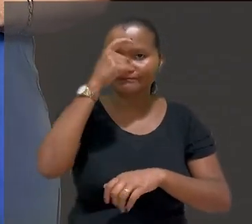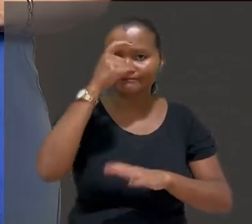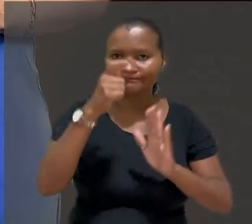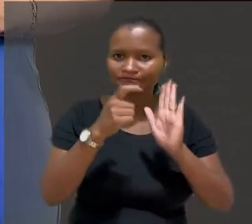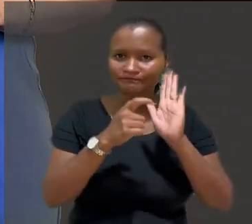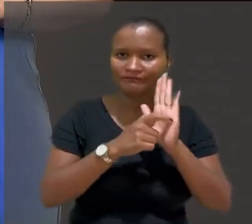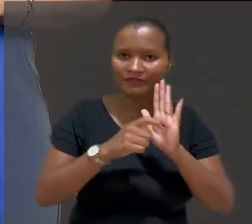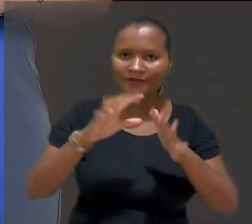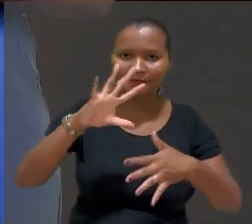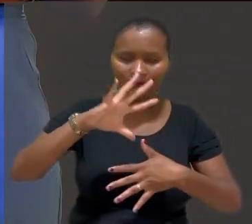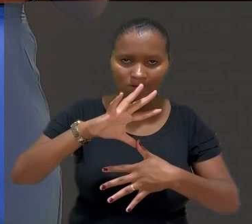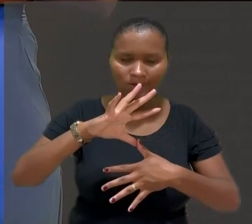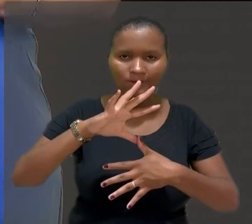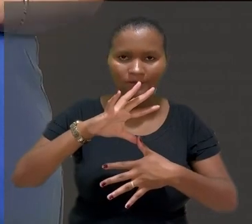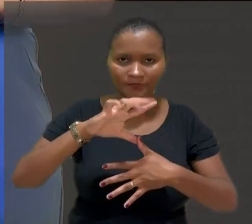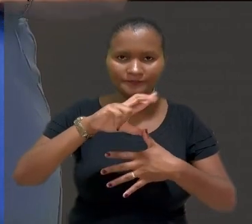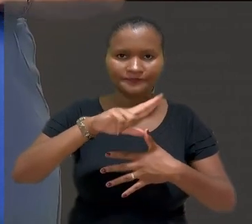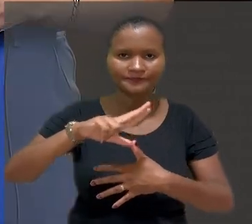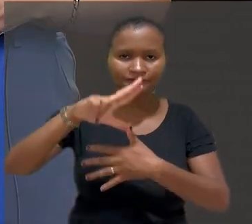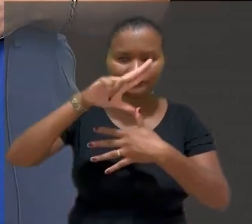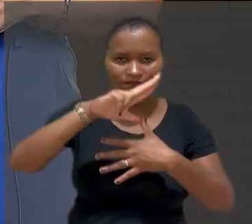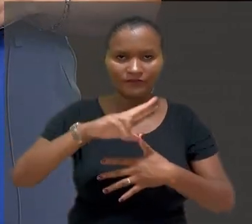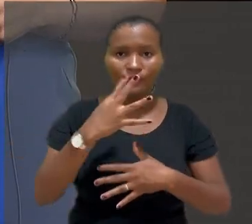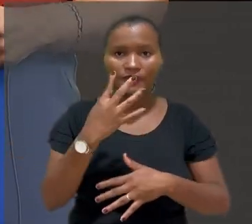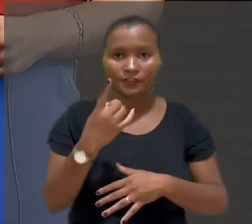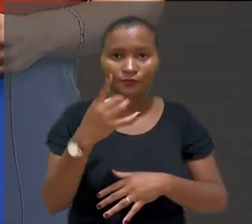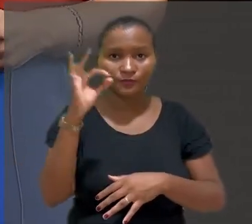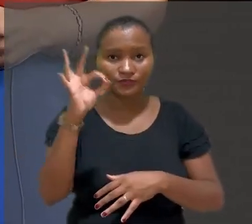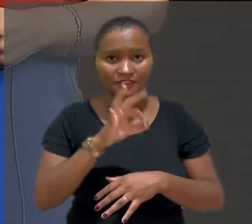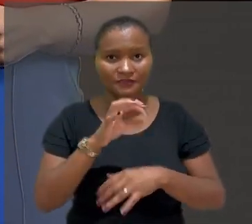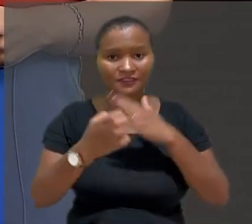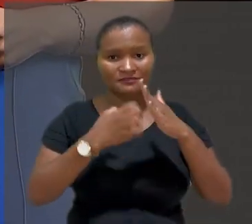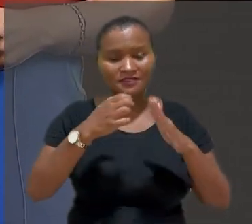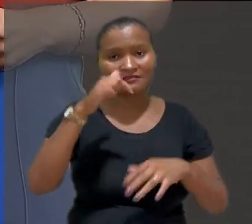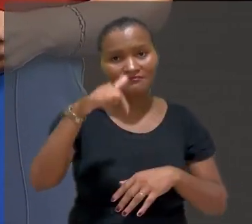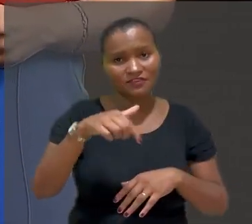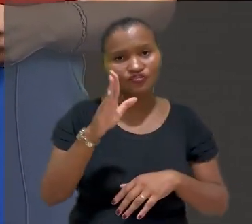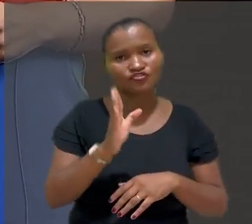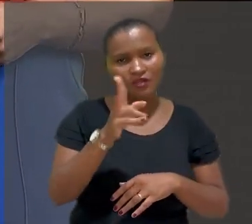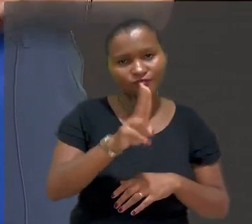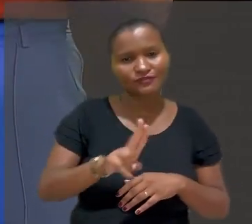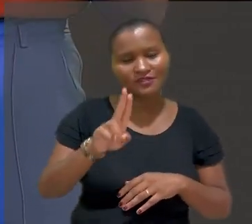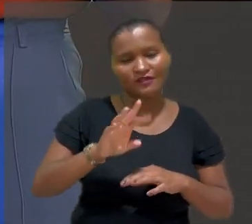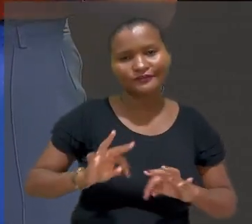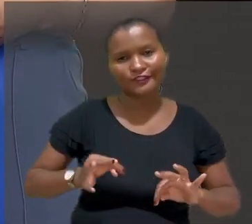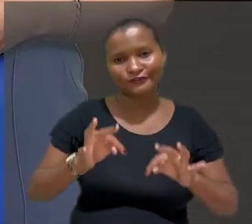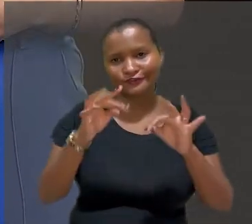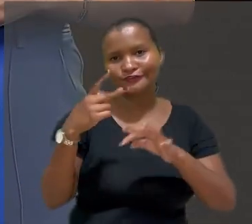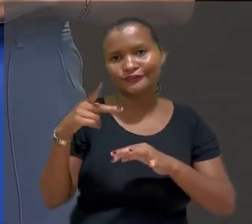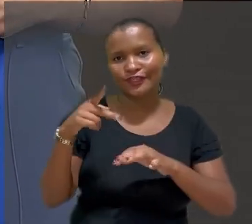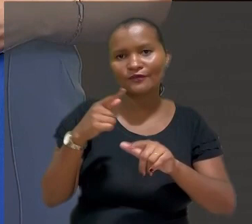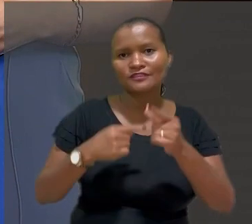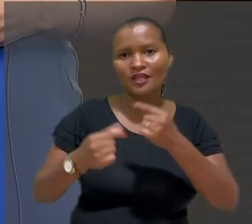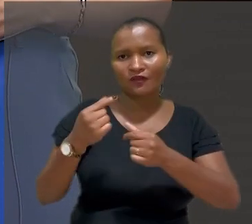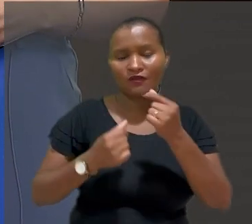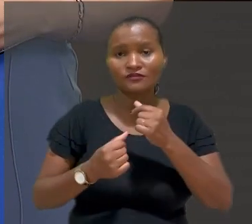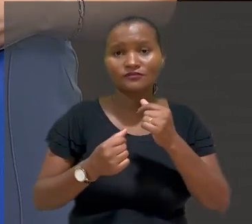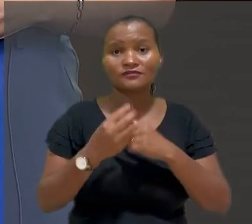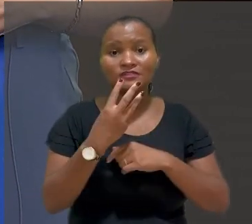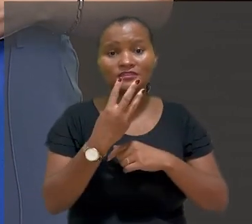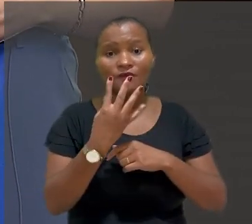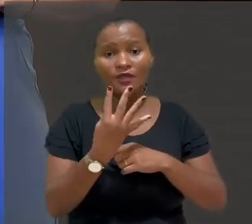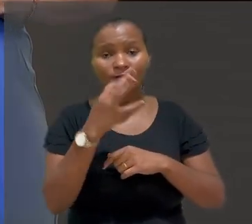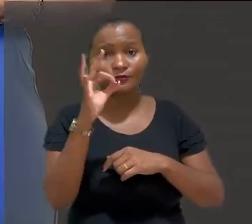usa inteligência artificial na América Latina. Pelo menos 41% das empresas daqui já implementaram essa tecnologia em